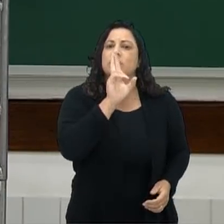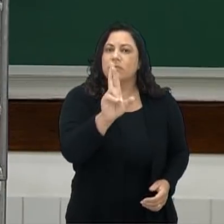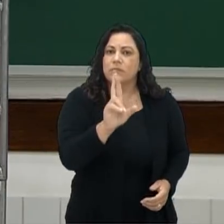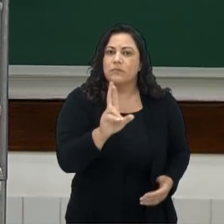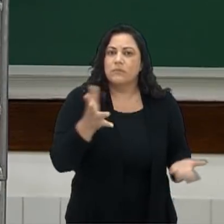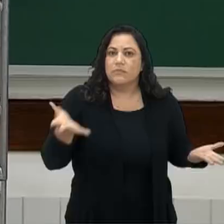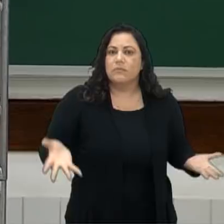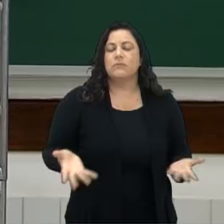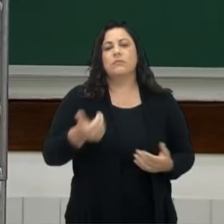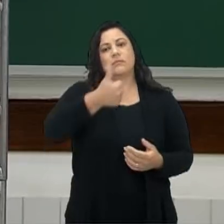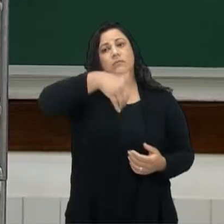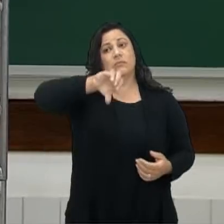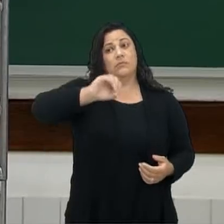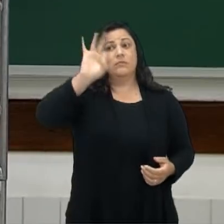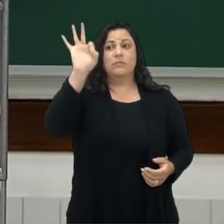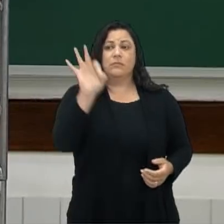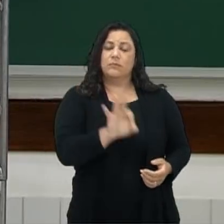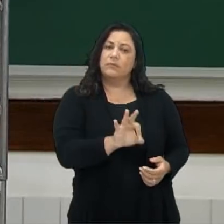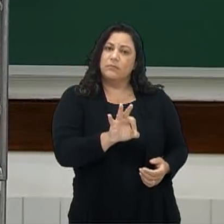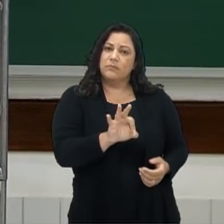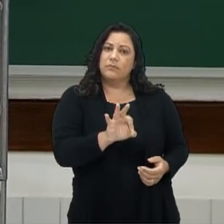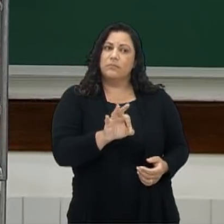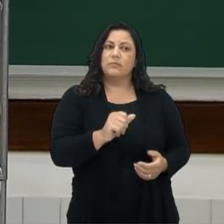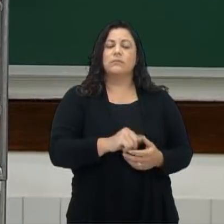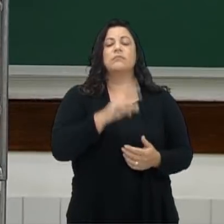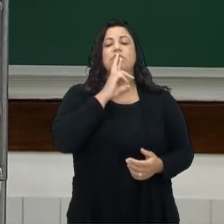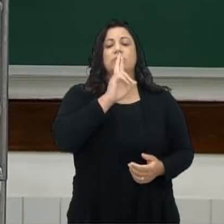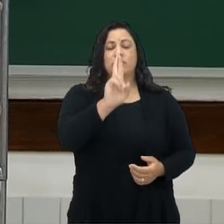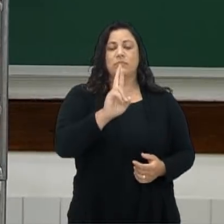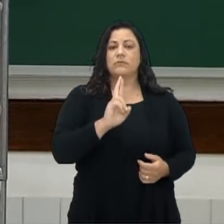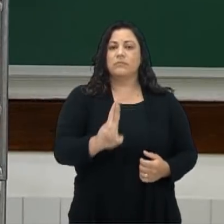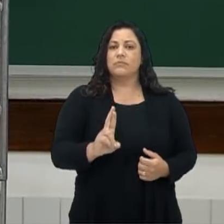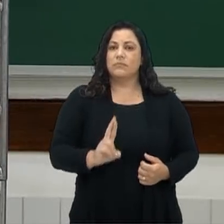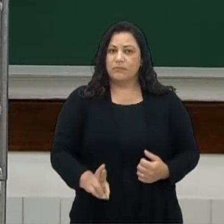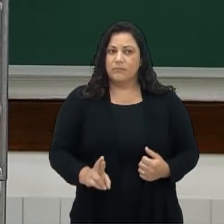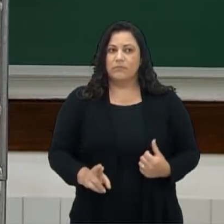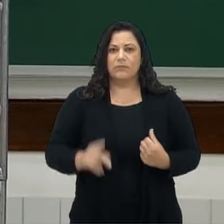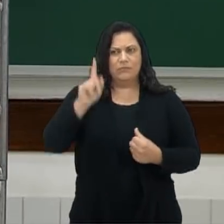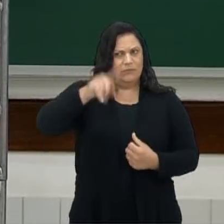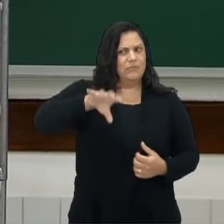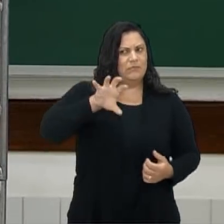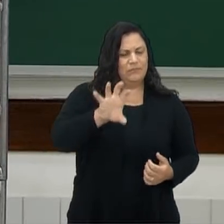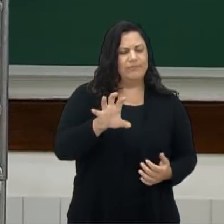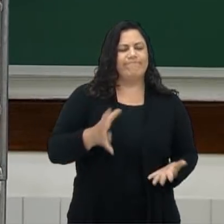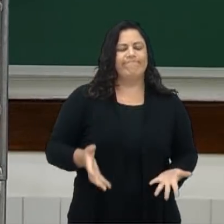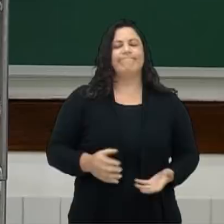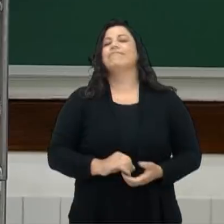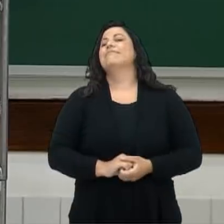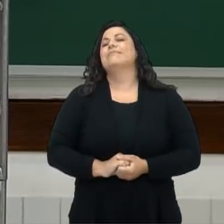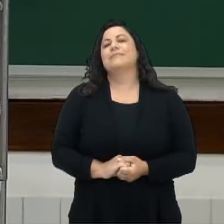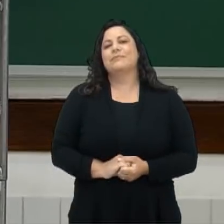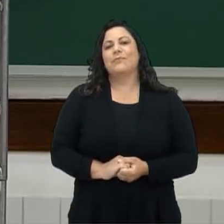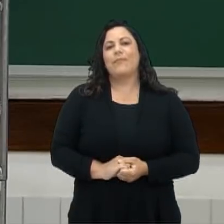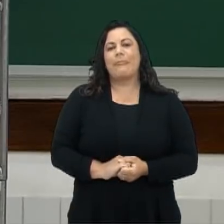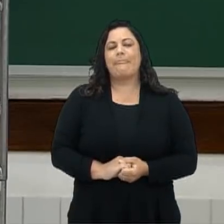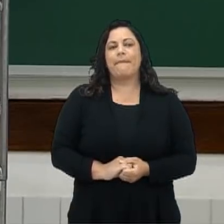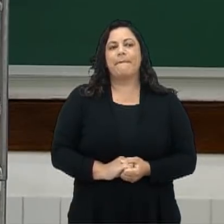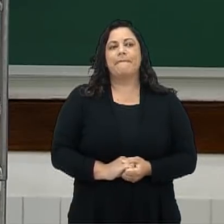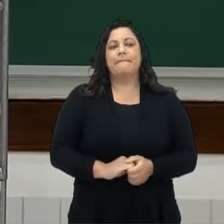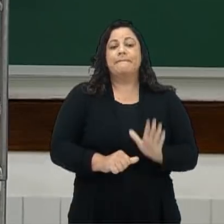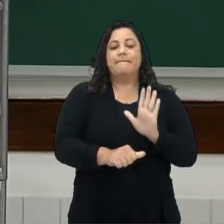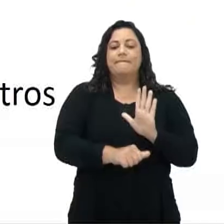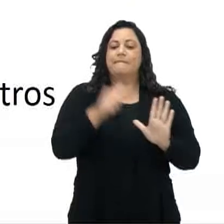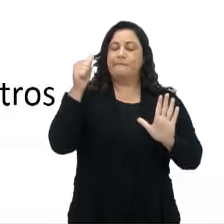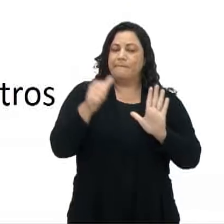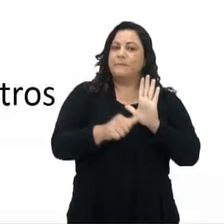Então, 10% da área do círculo vai ser a resposta dessas pessoas. É isso basicamente, tá? Então,